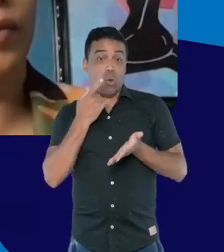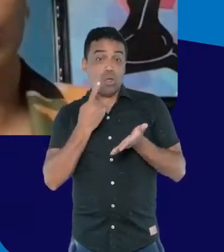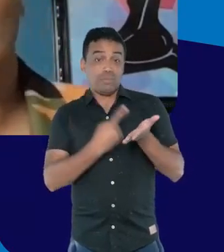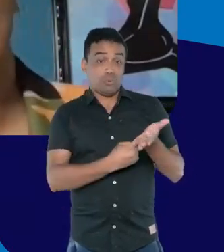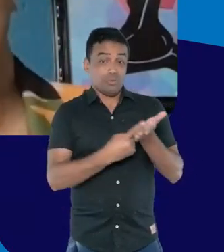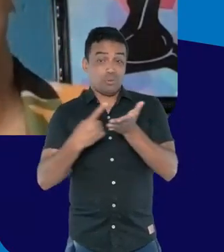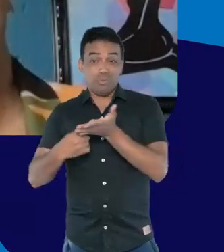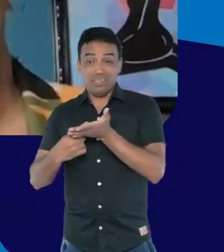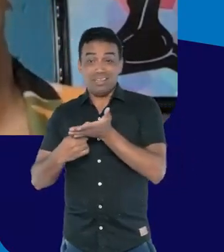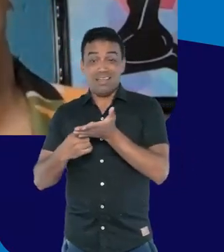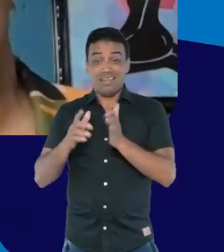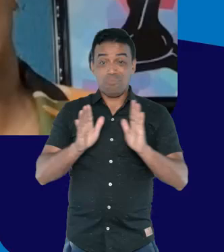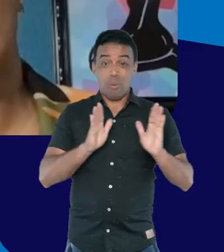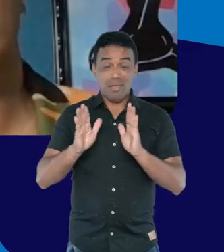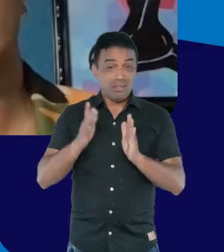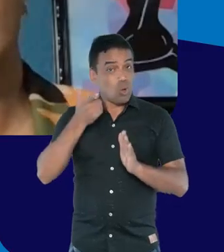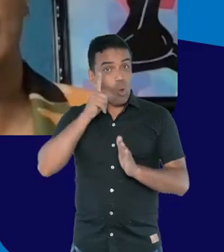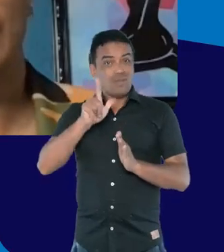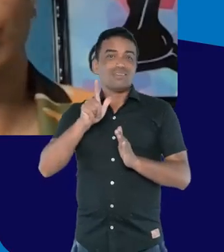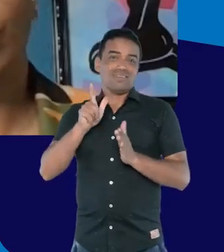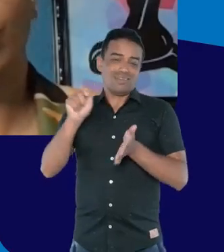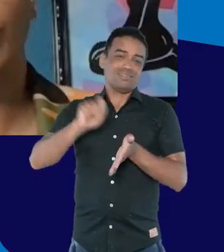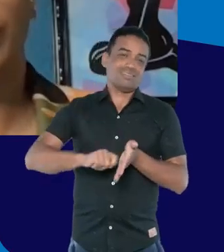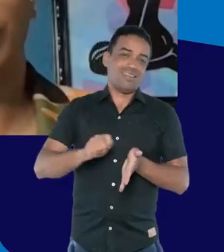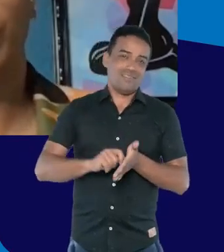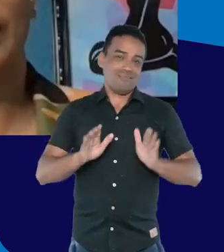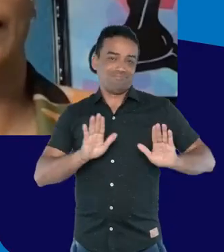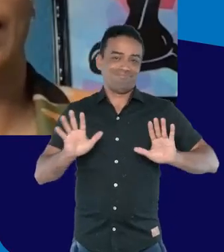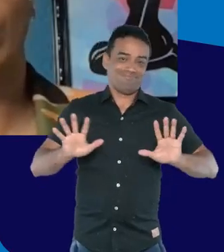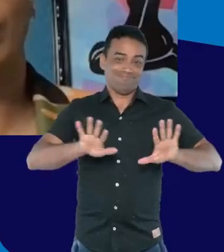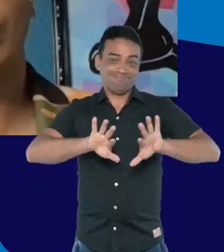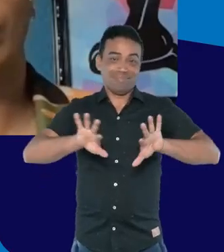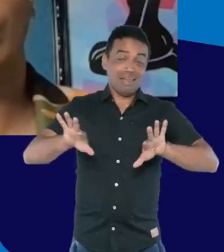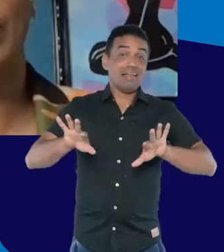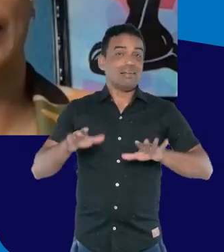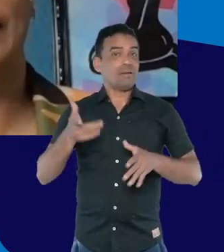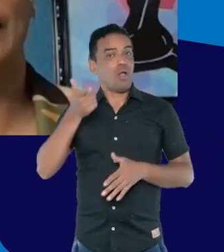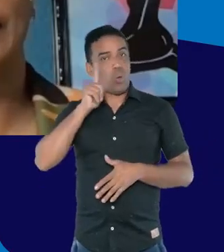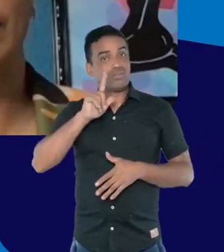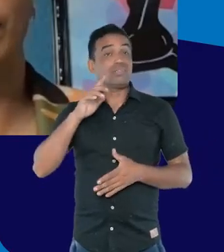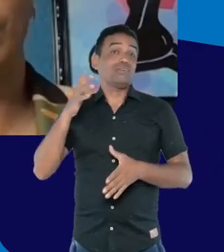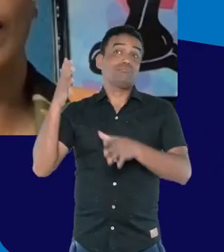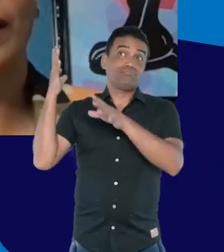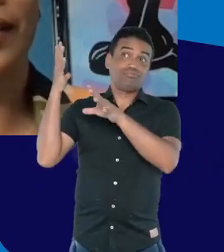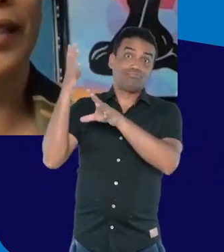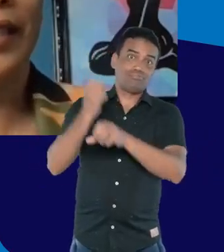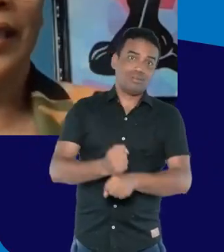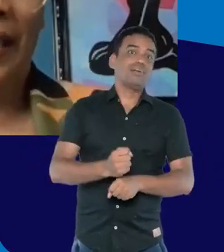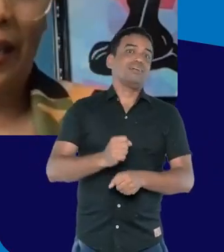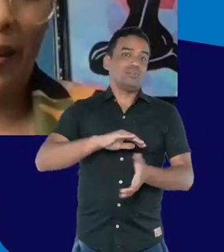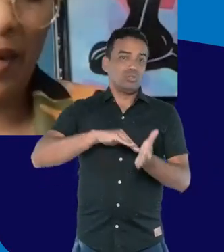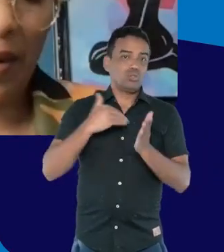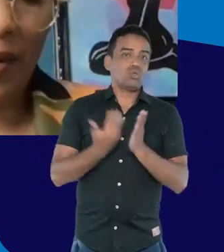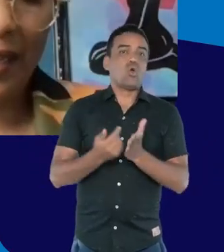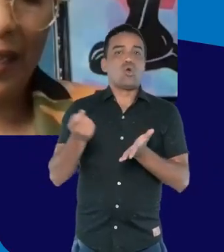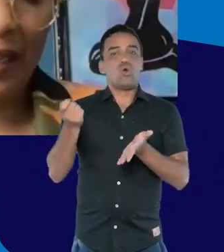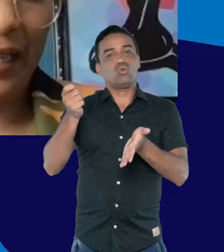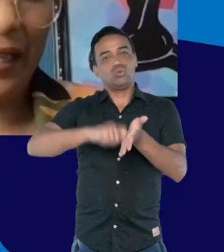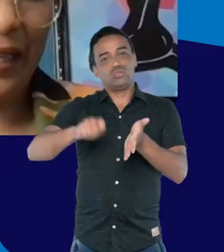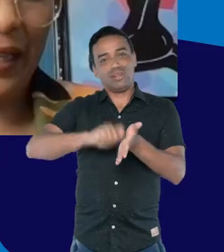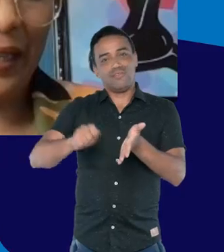aí isso levou mais ou menos um ano e pouco para a gente poder ter a obra completa. E fora,